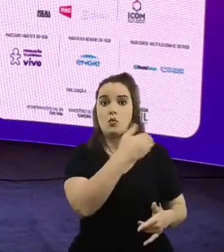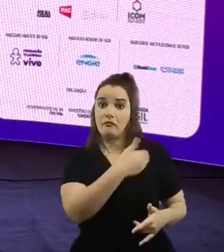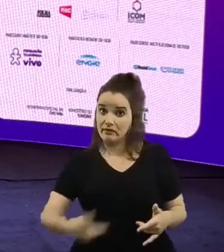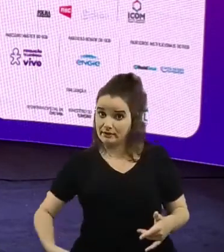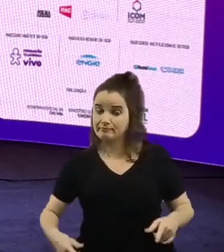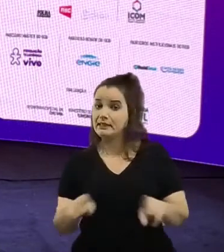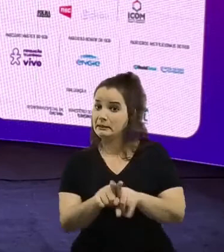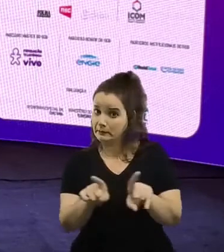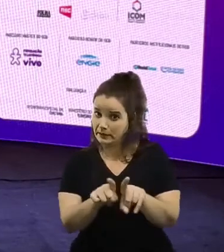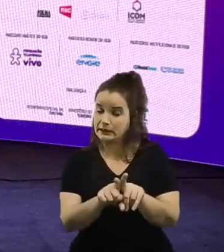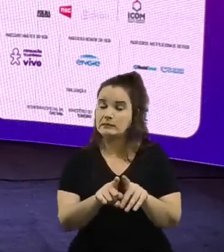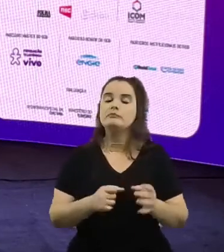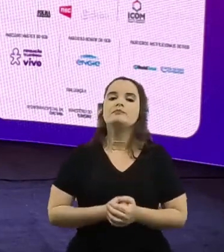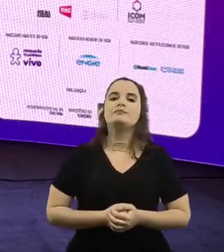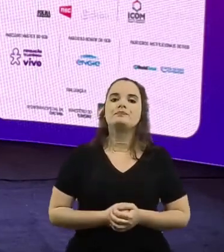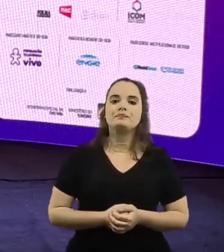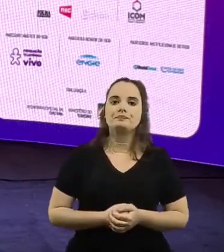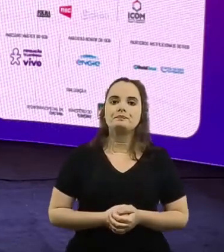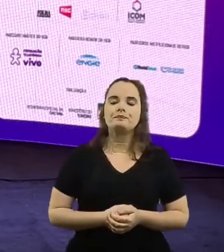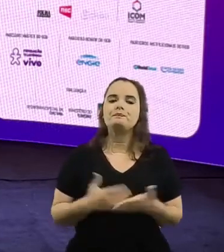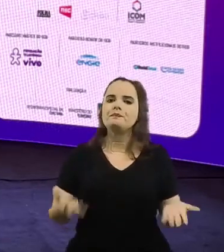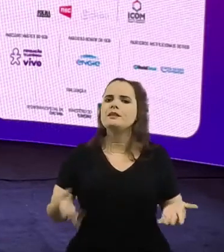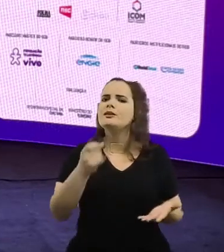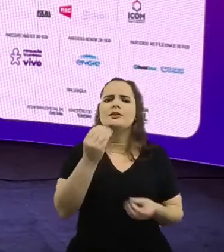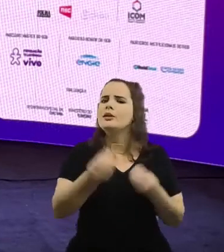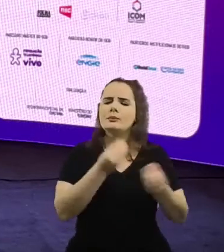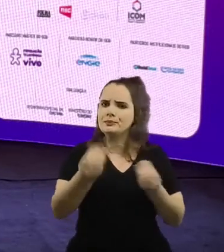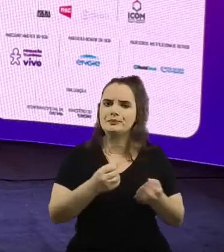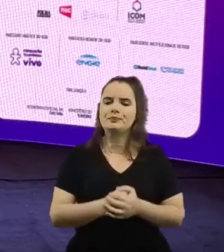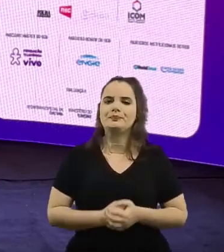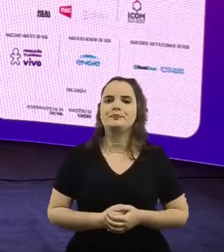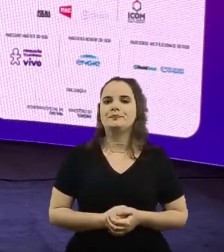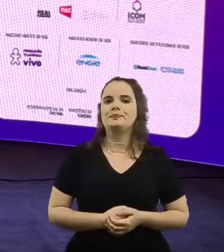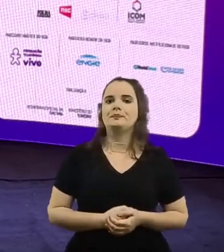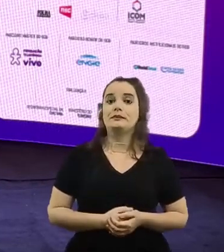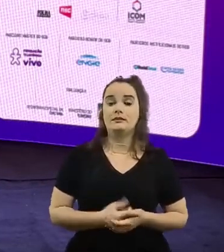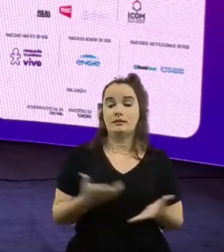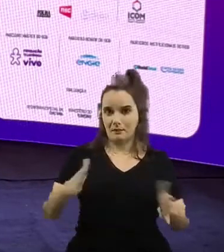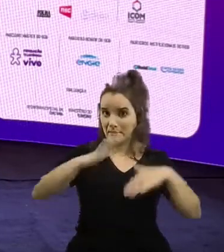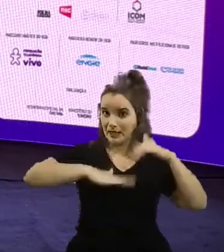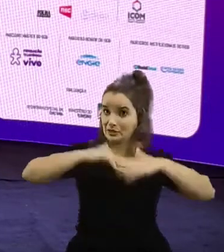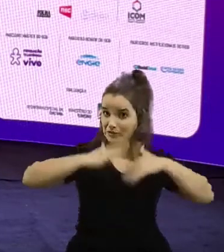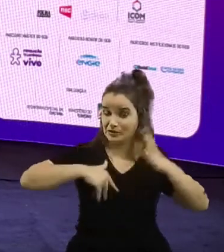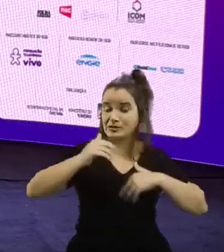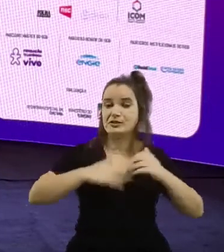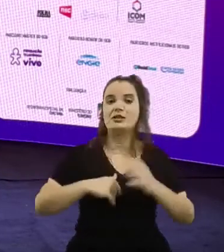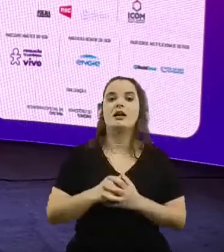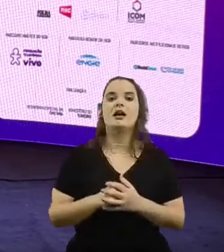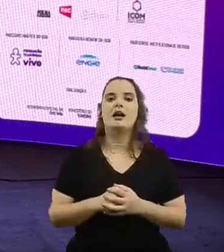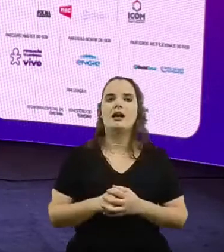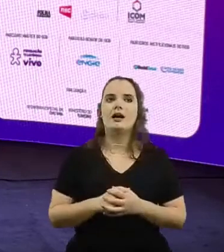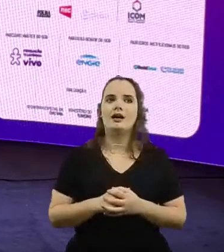Então, como é que eu vejo isso? Na prática, está se colocando um pouco de ordem na bagunça. Isso